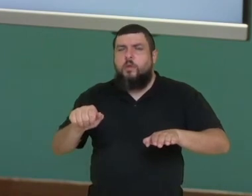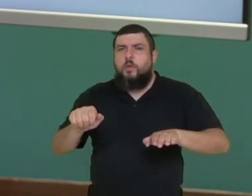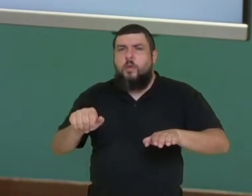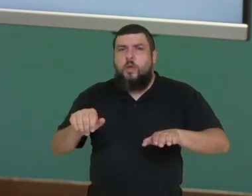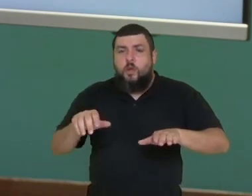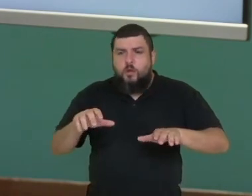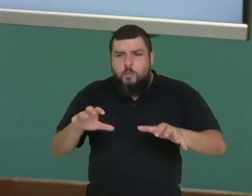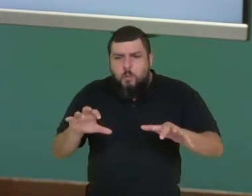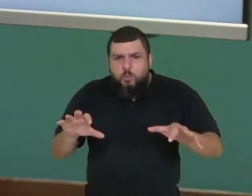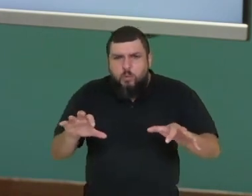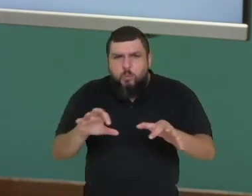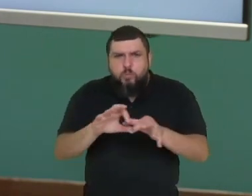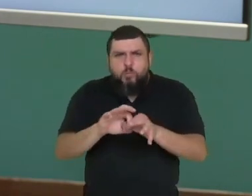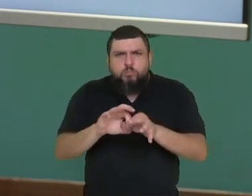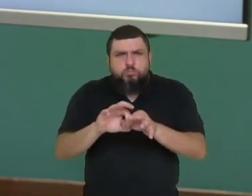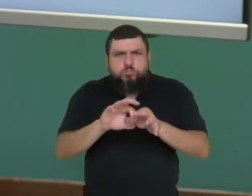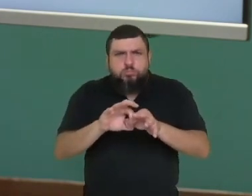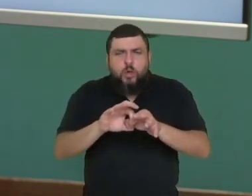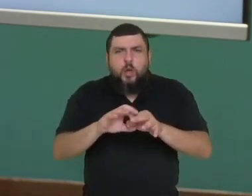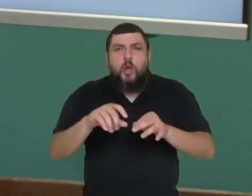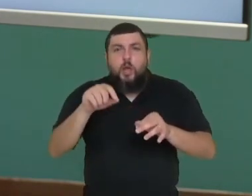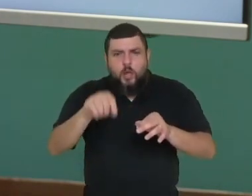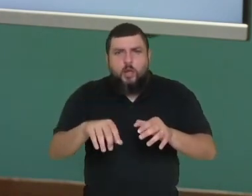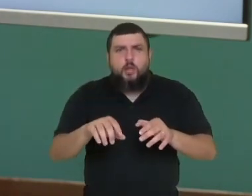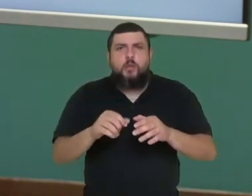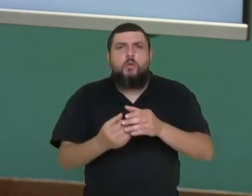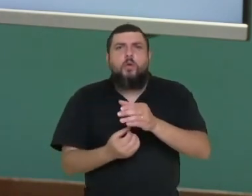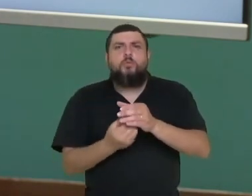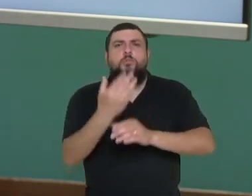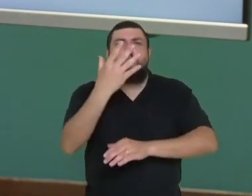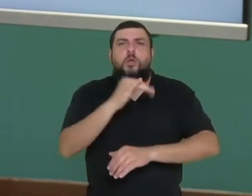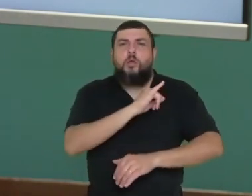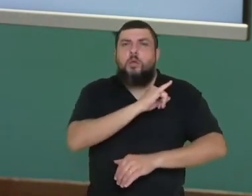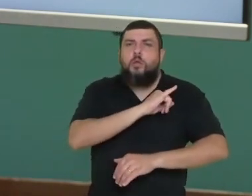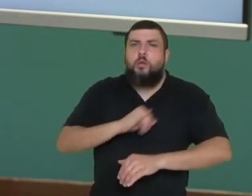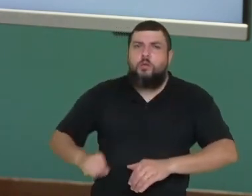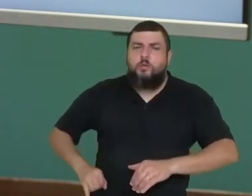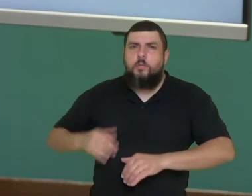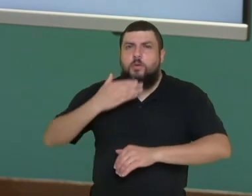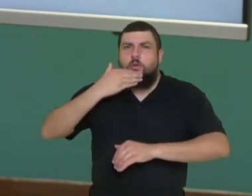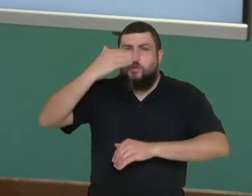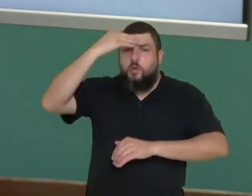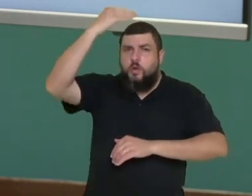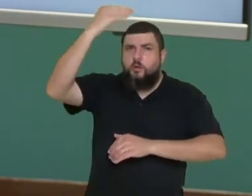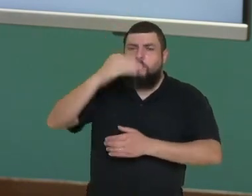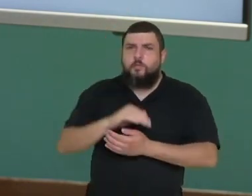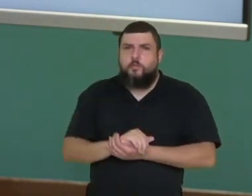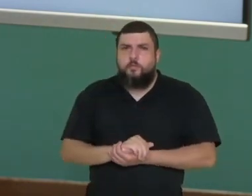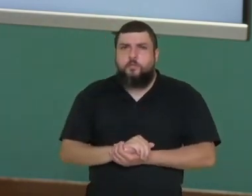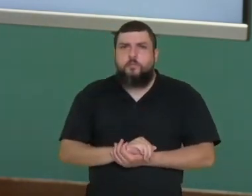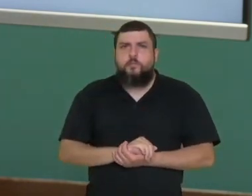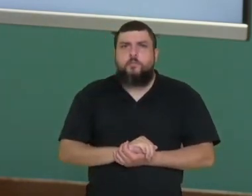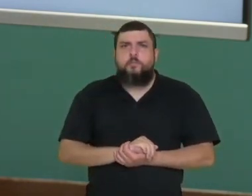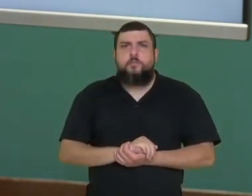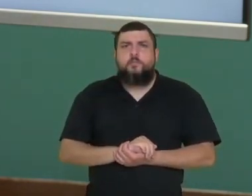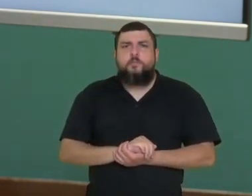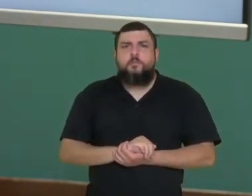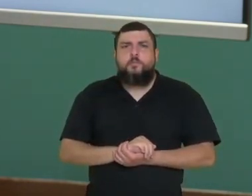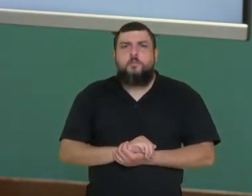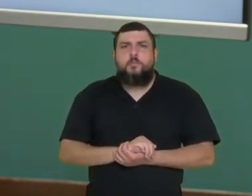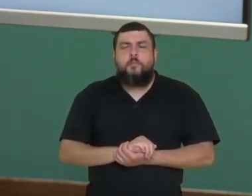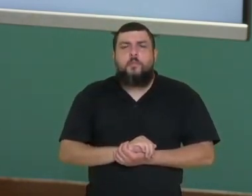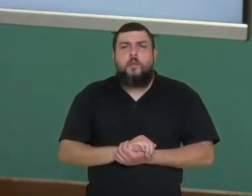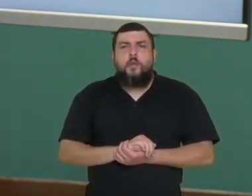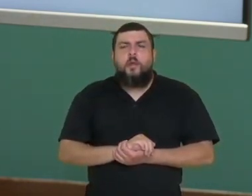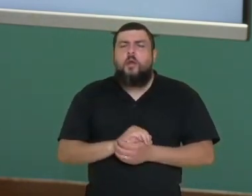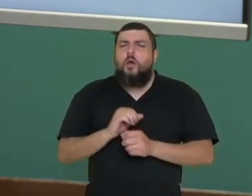né? Um Estado árabe unificado com um governo único, e esse foi seu maior legado. Logo após sua morte,